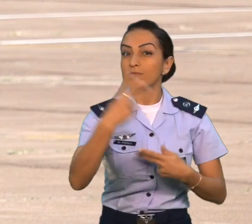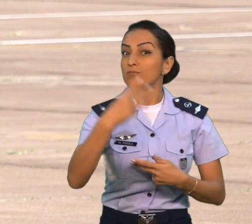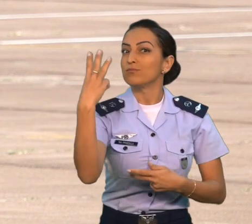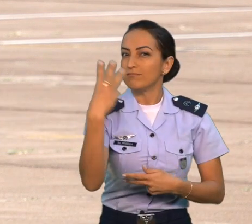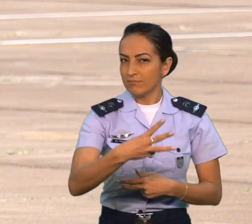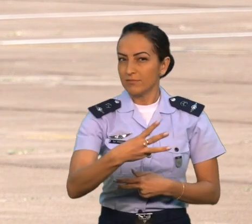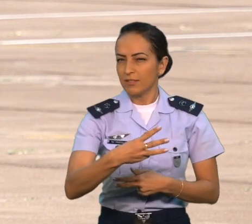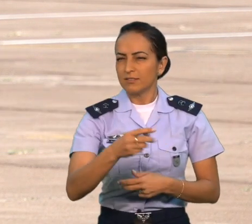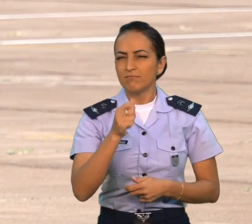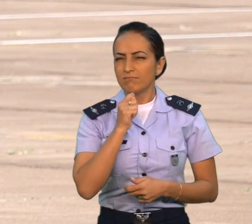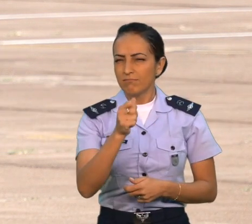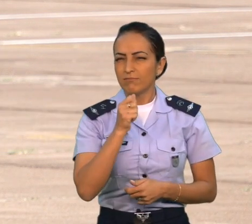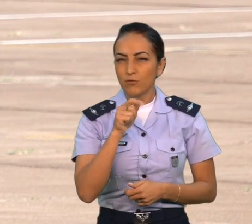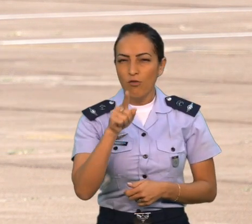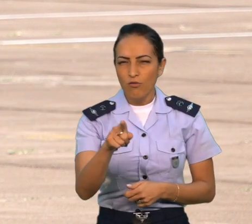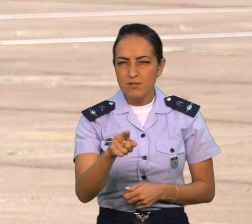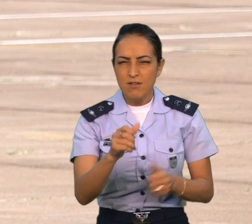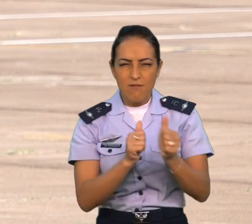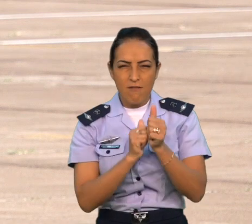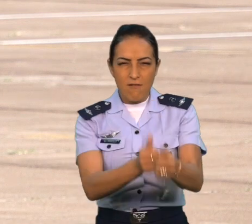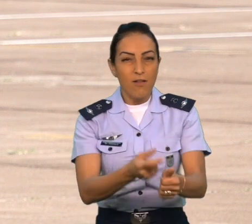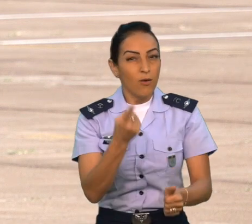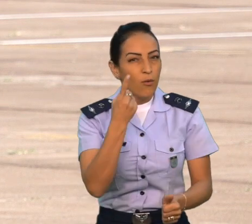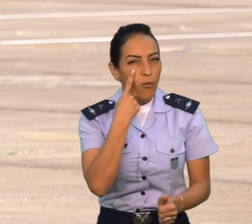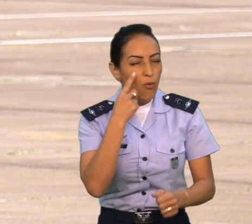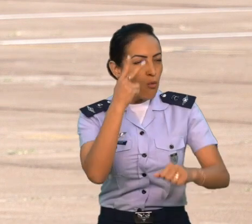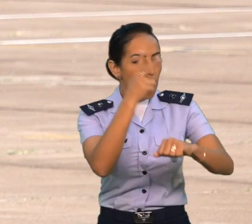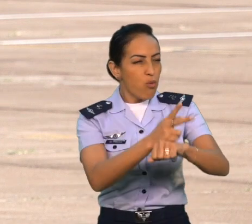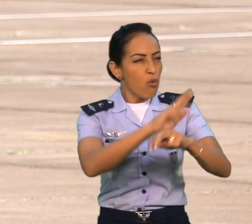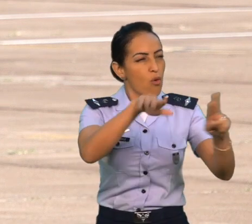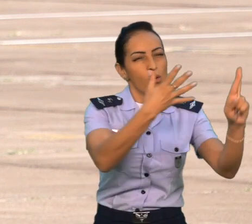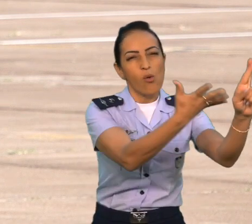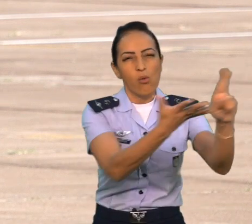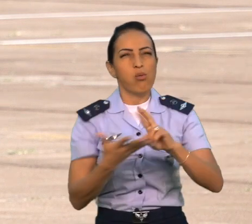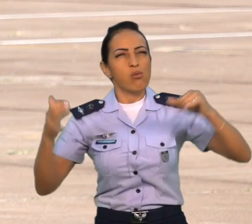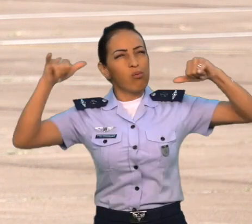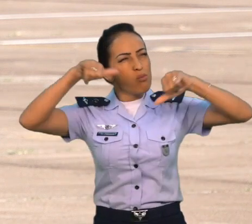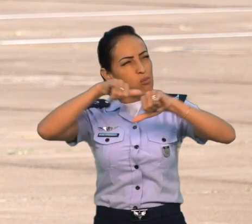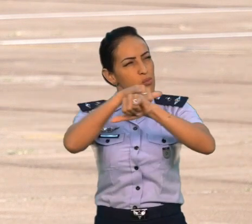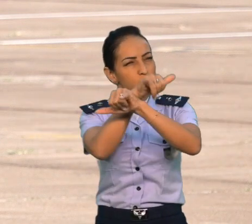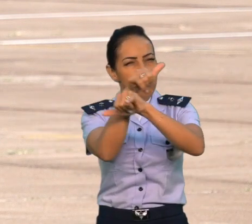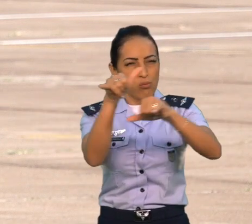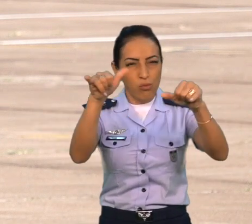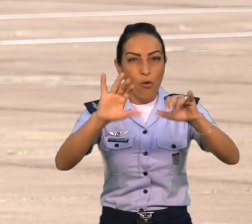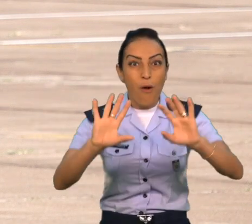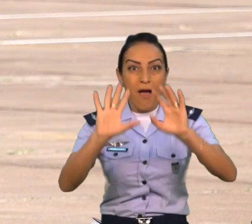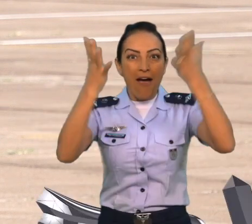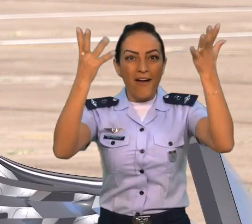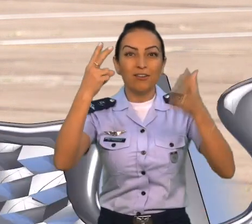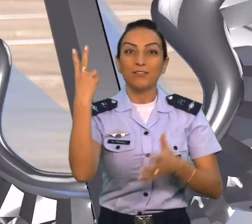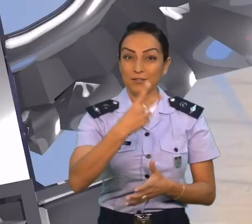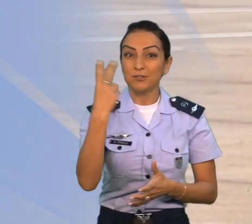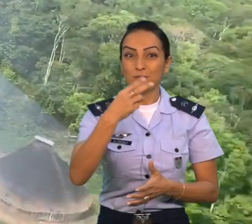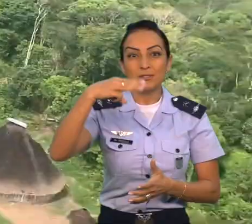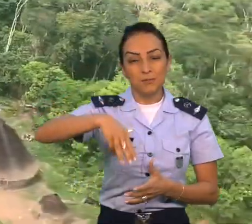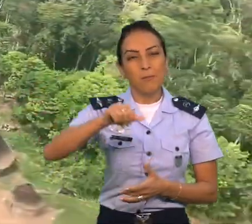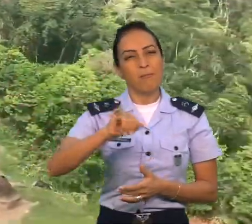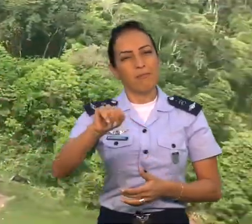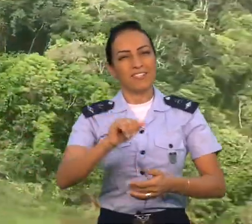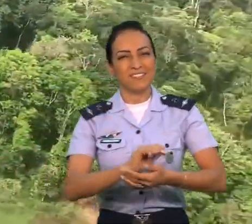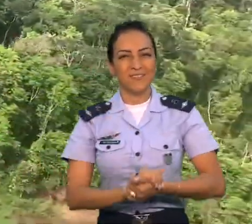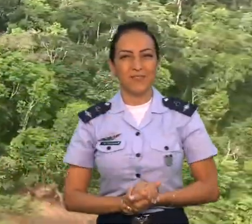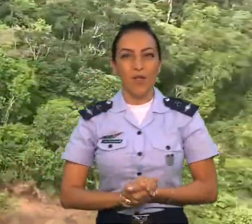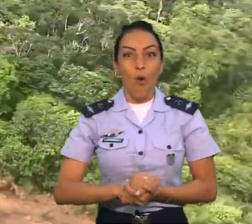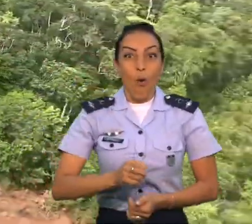2023. Nesta edição, você irá conferir o vídeo em homenagem ao Dia da Aviação de Patrulha, comemorado no dia 22 de maio.